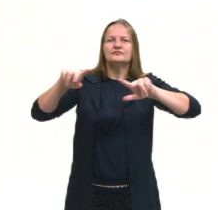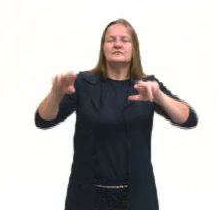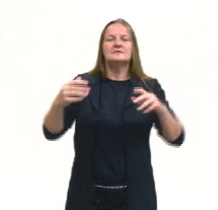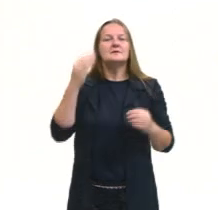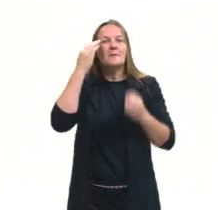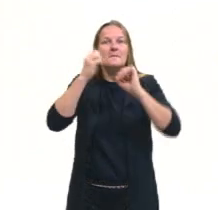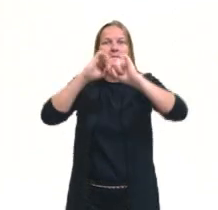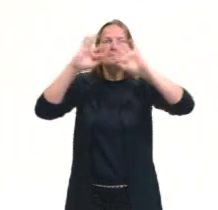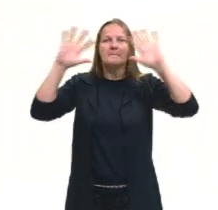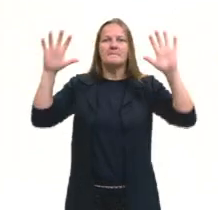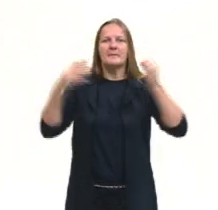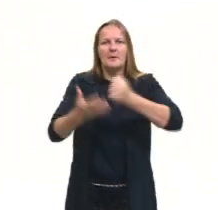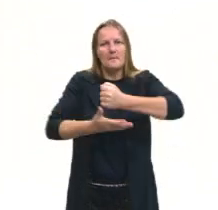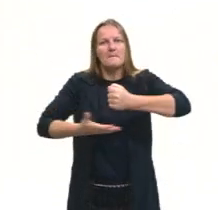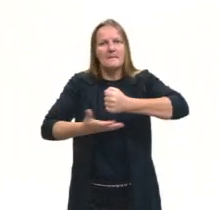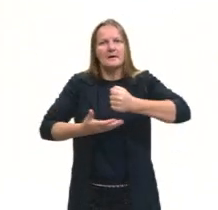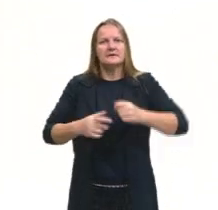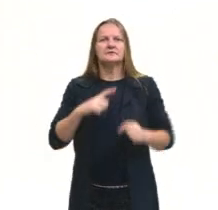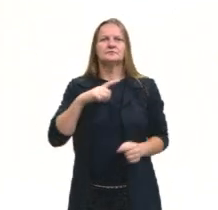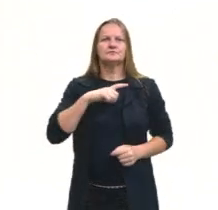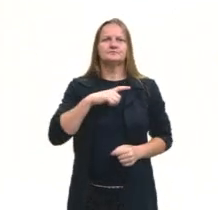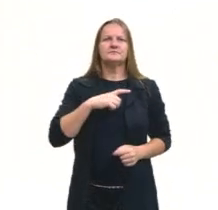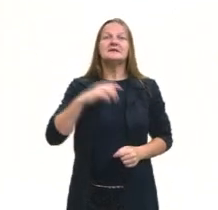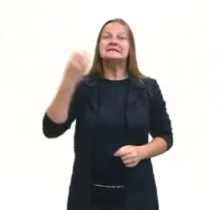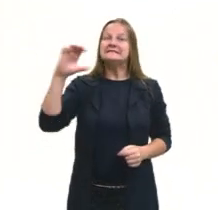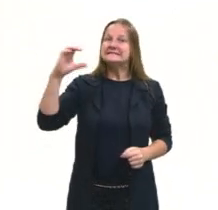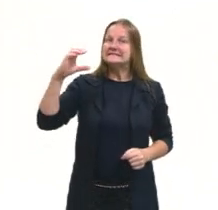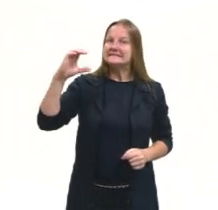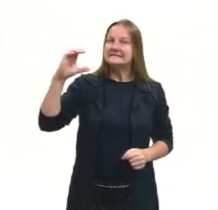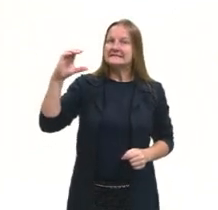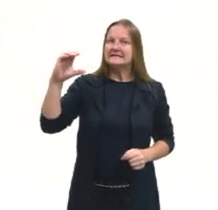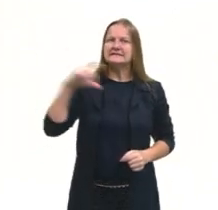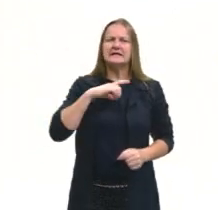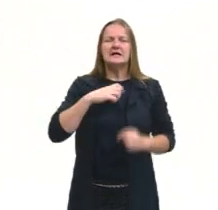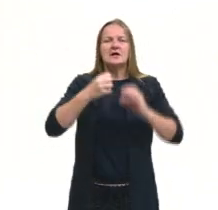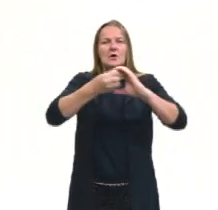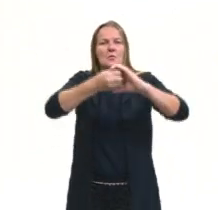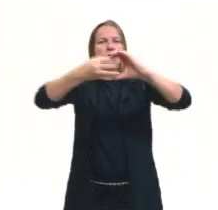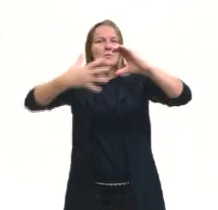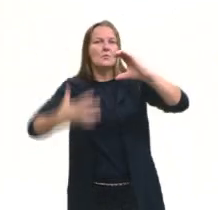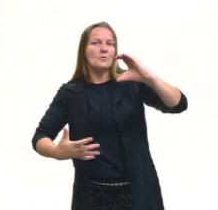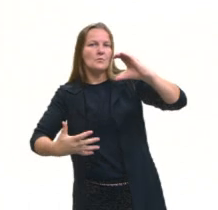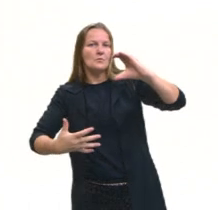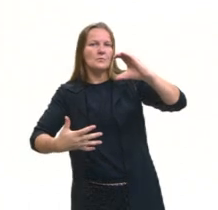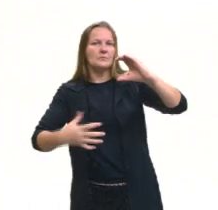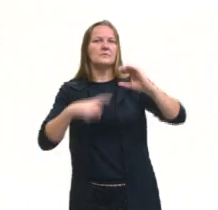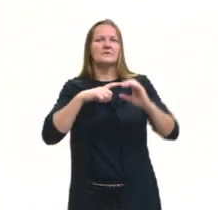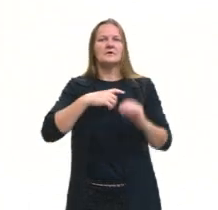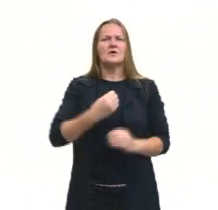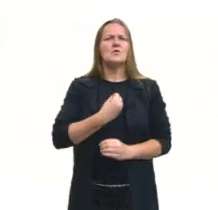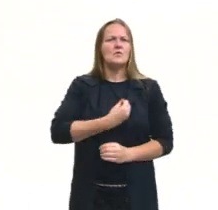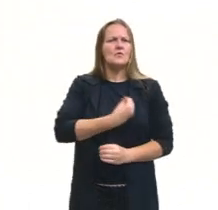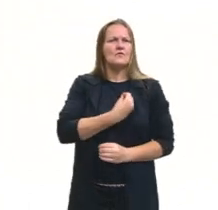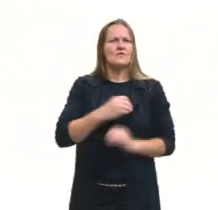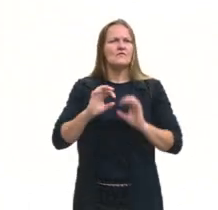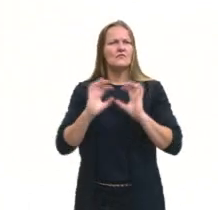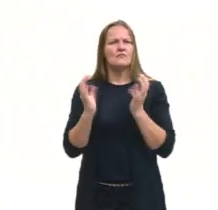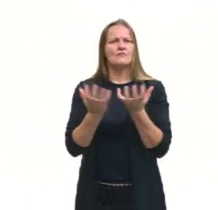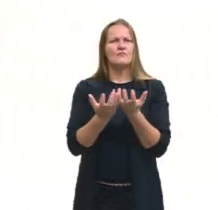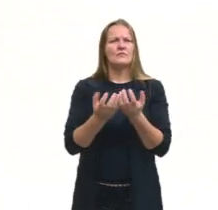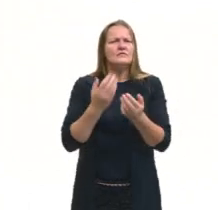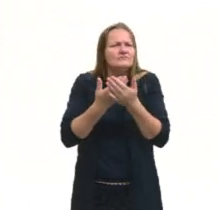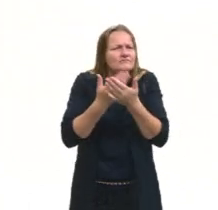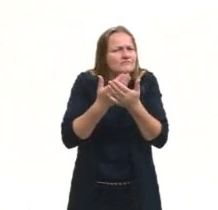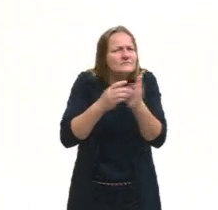pelo menos básico né A sistemática é uma ciência que classifica os seres vivos através do